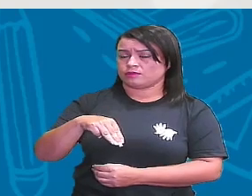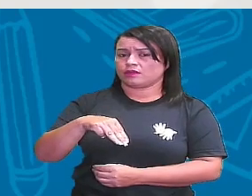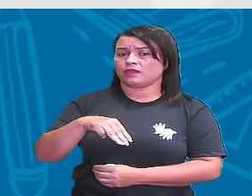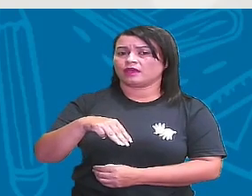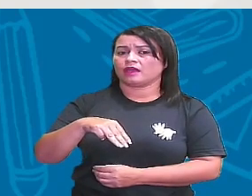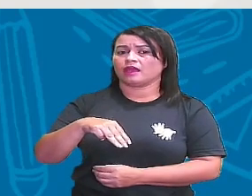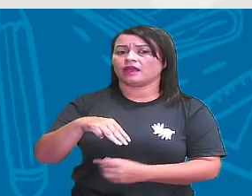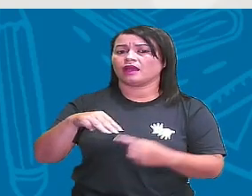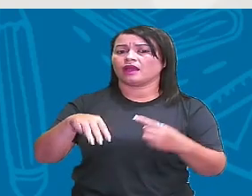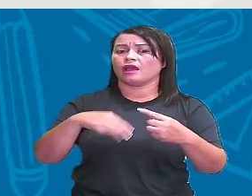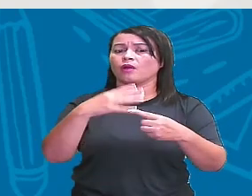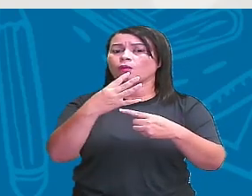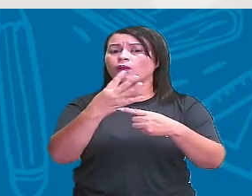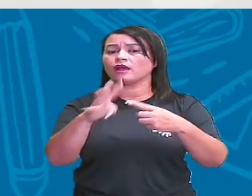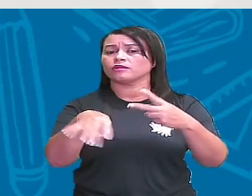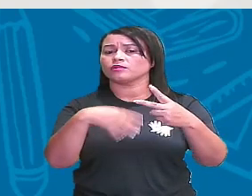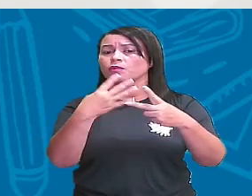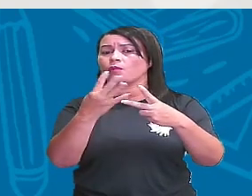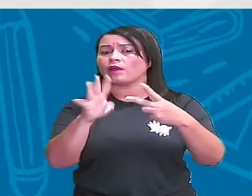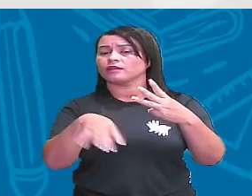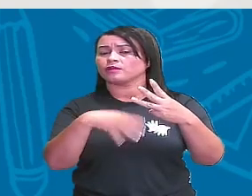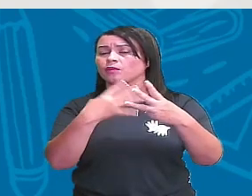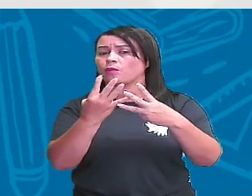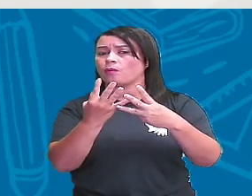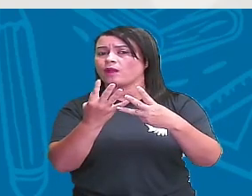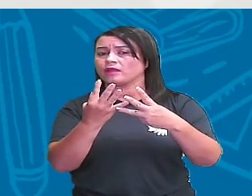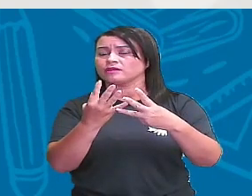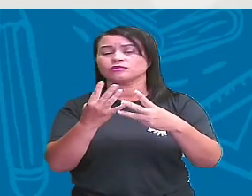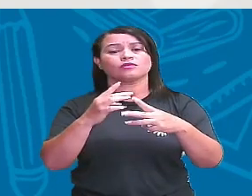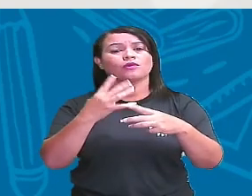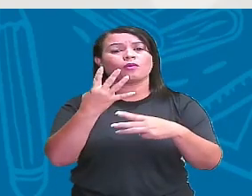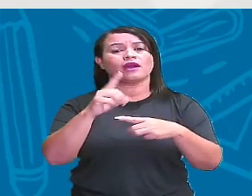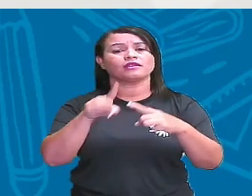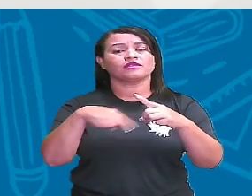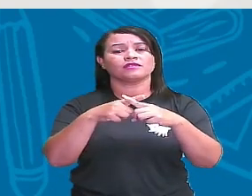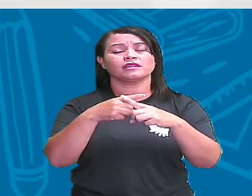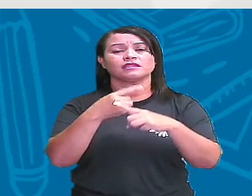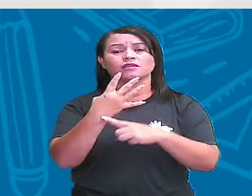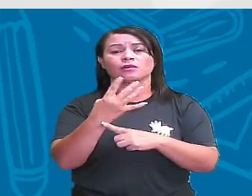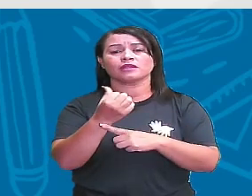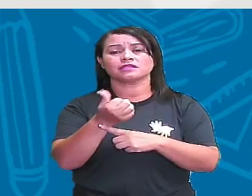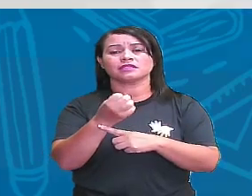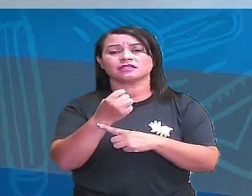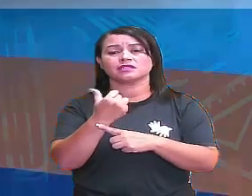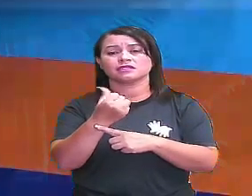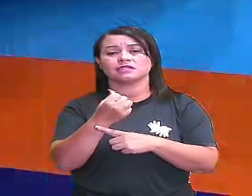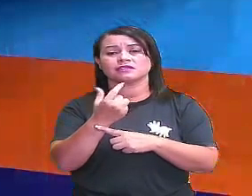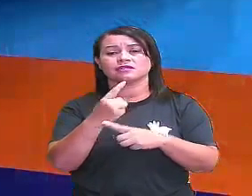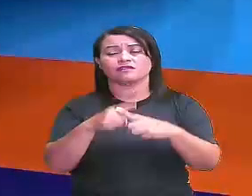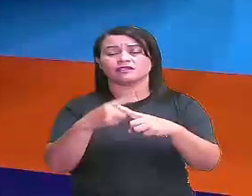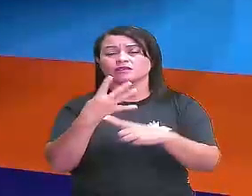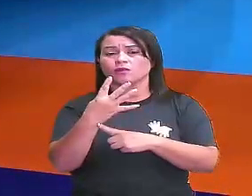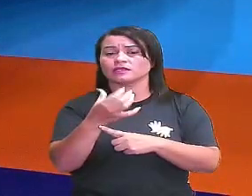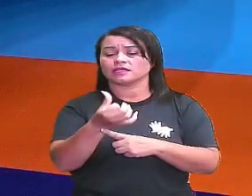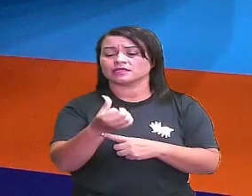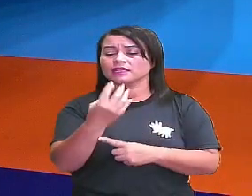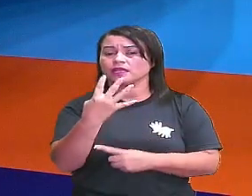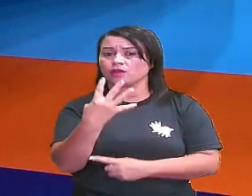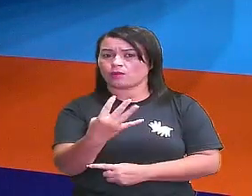calcular 4 multiplicado 3 vezes. 4 vezes 4, 16. 16 vezes 4,